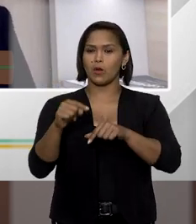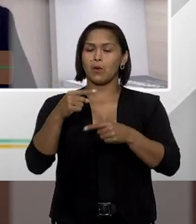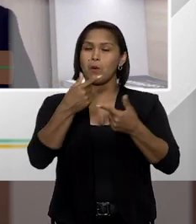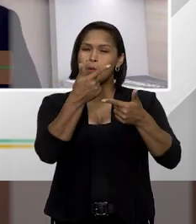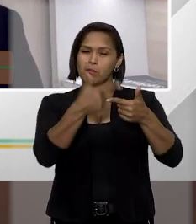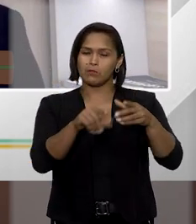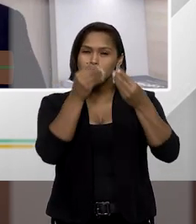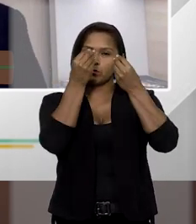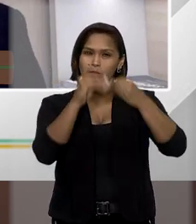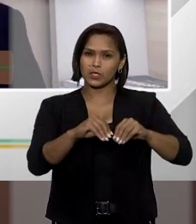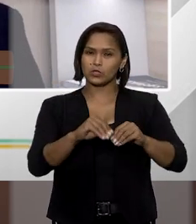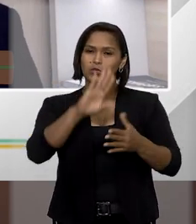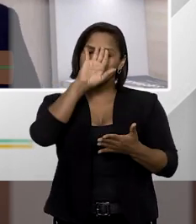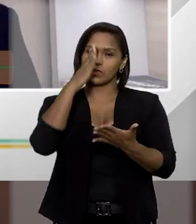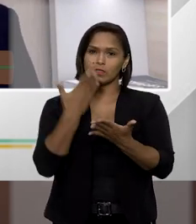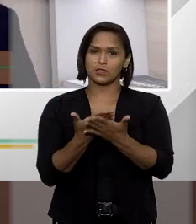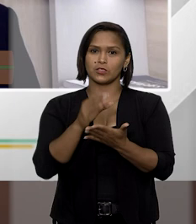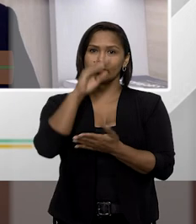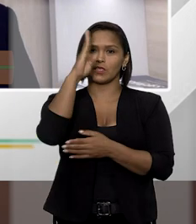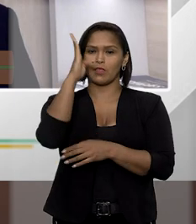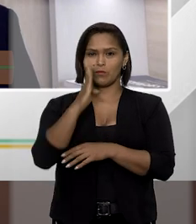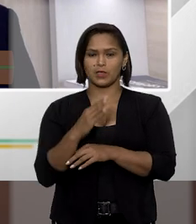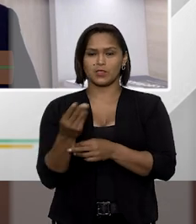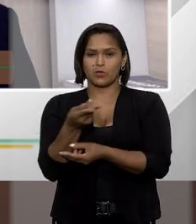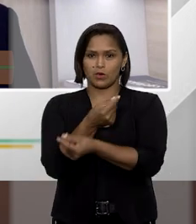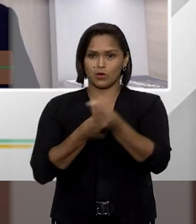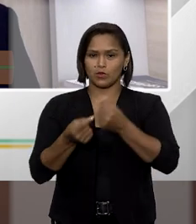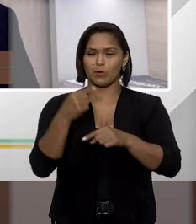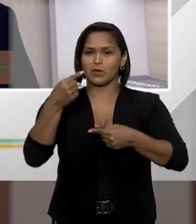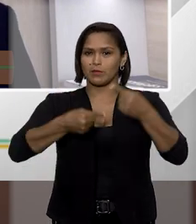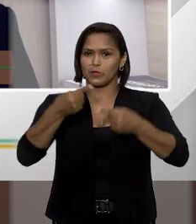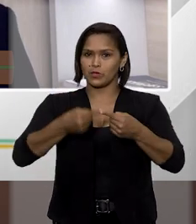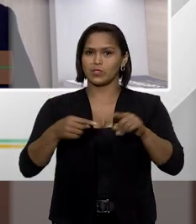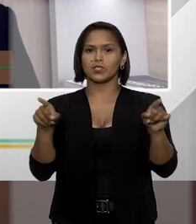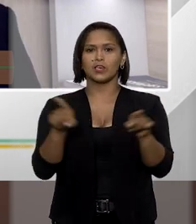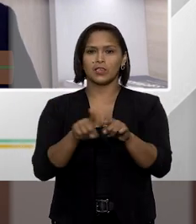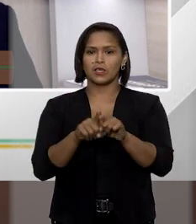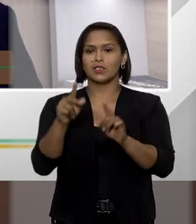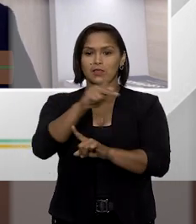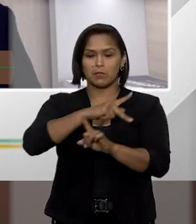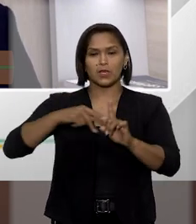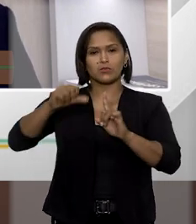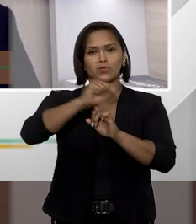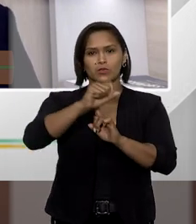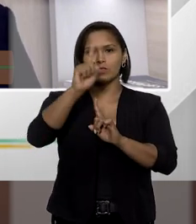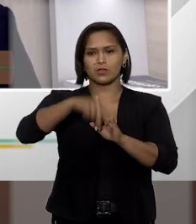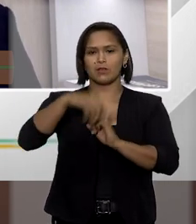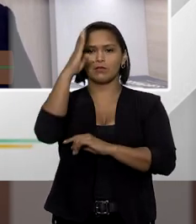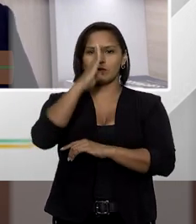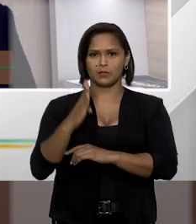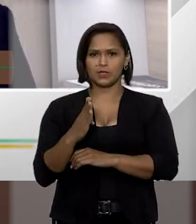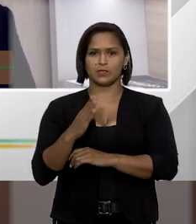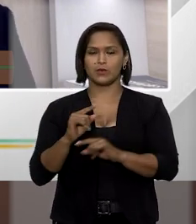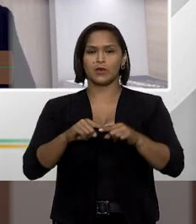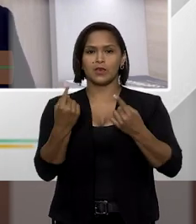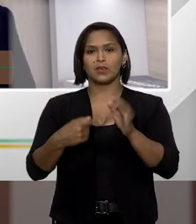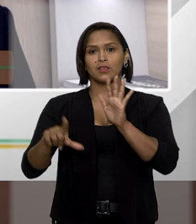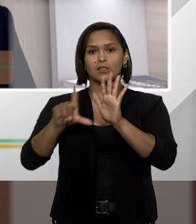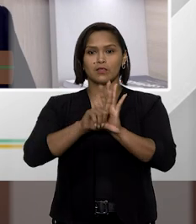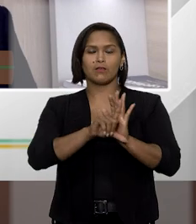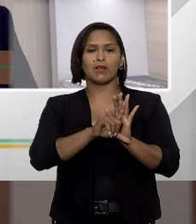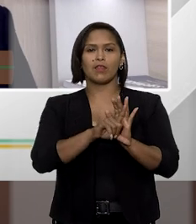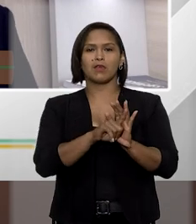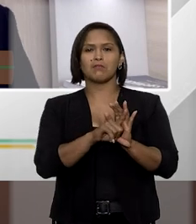traz um prejuízo de credibilidade econômica, política e também social para o nosso país. Então, a